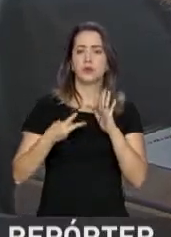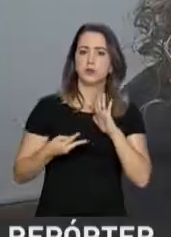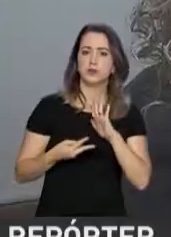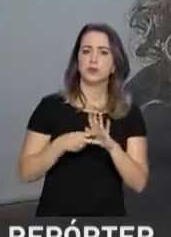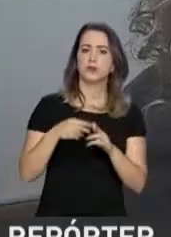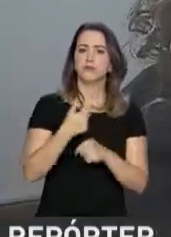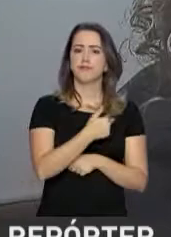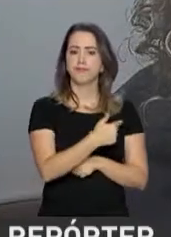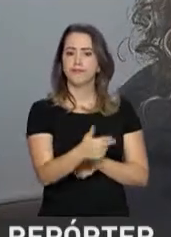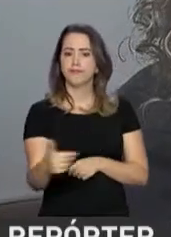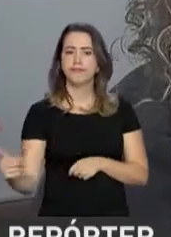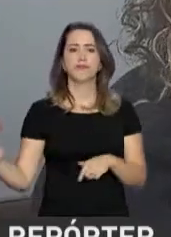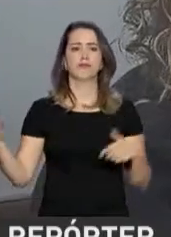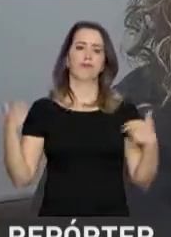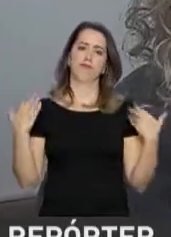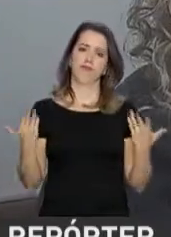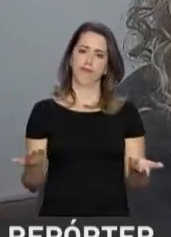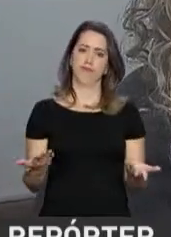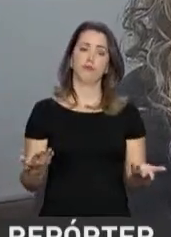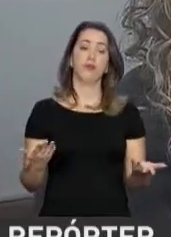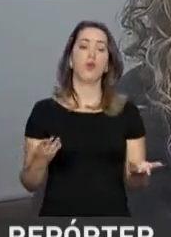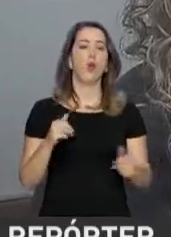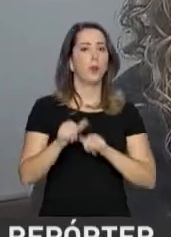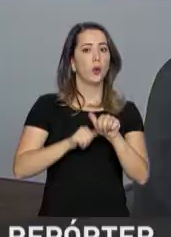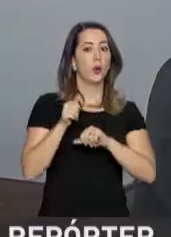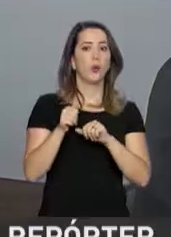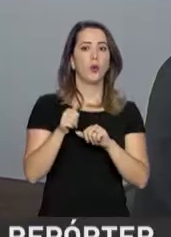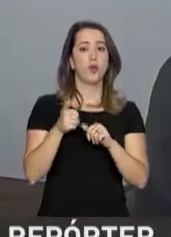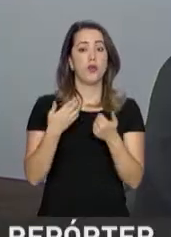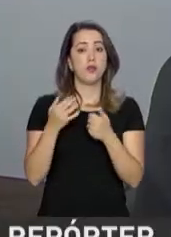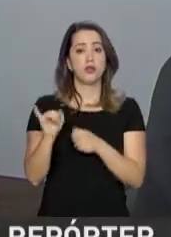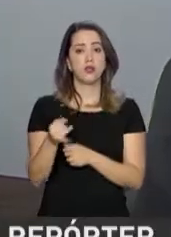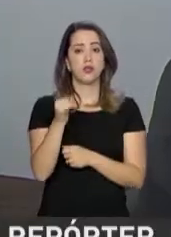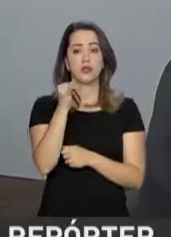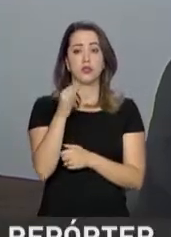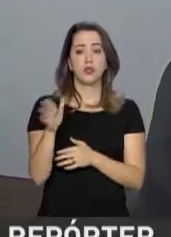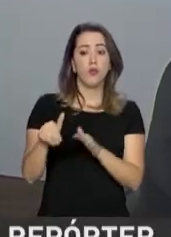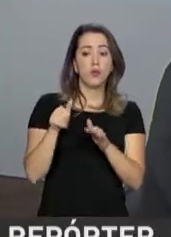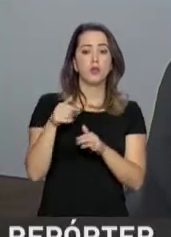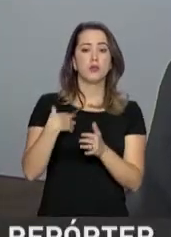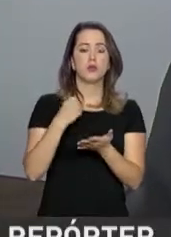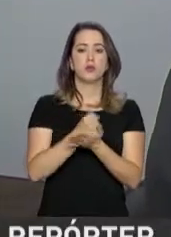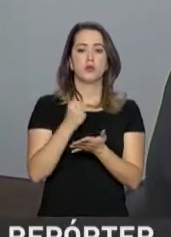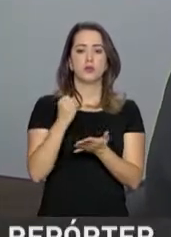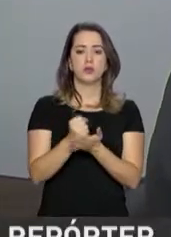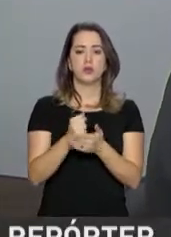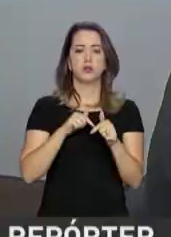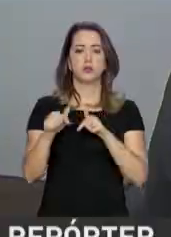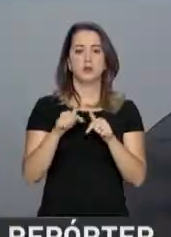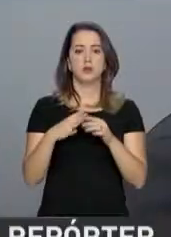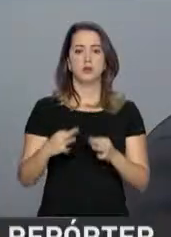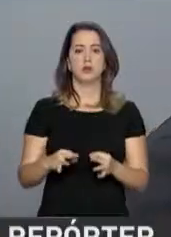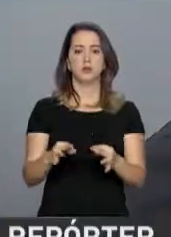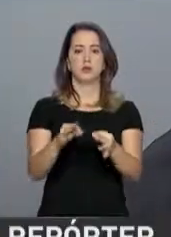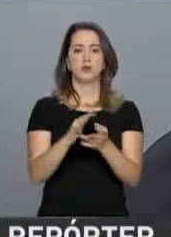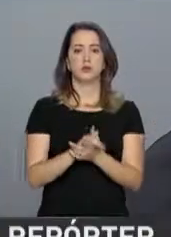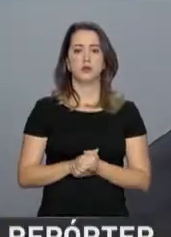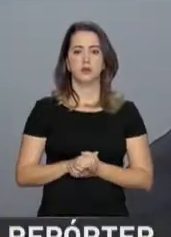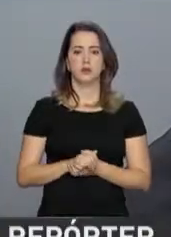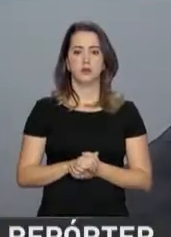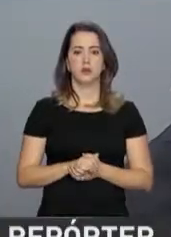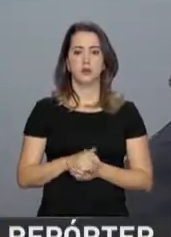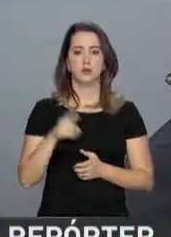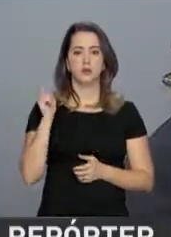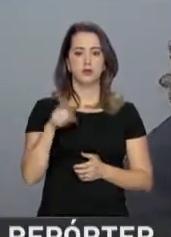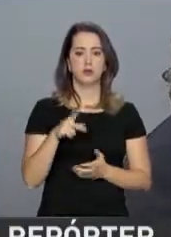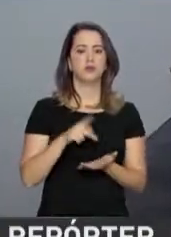eternidade situação que mudou em janeiro quando ela foi contratada por uma empresa de tecnologia além de ter sido a realização de